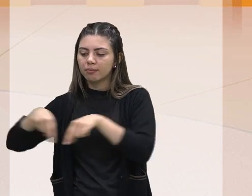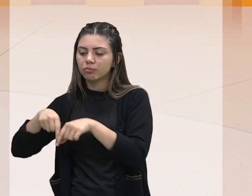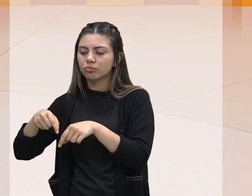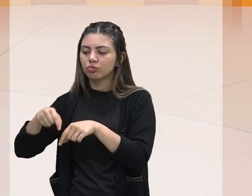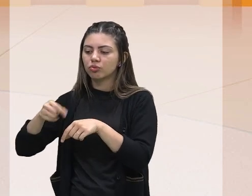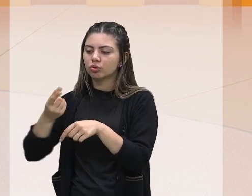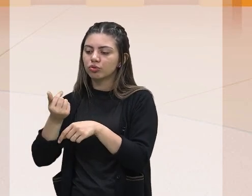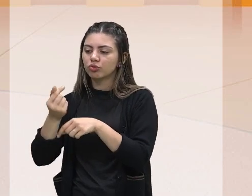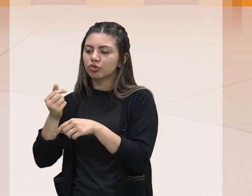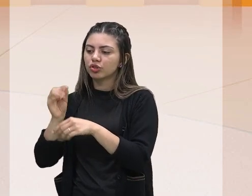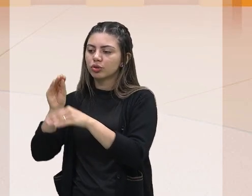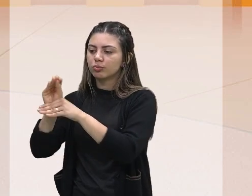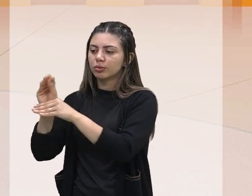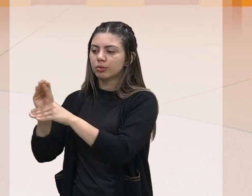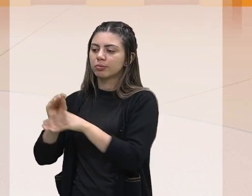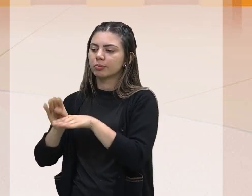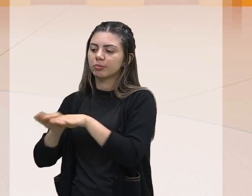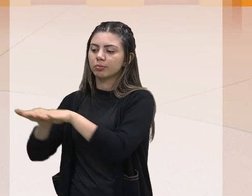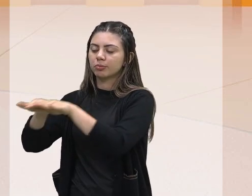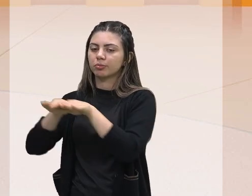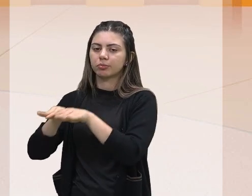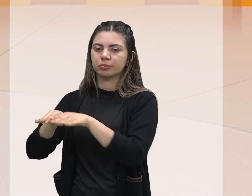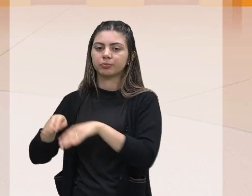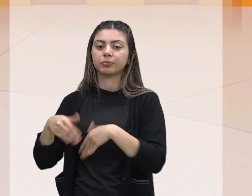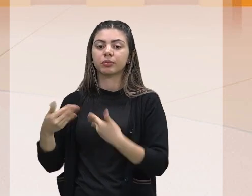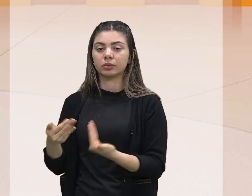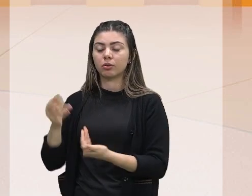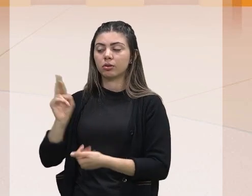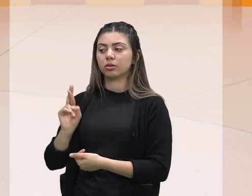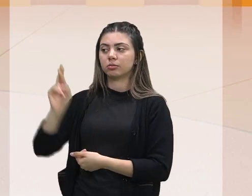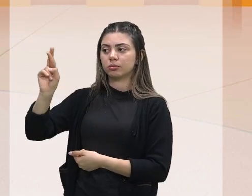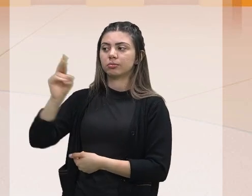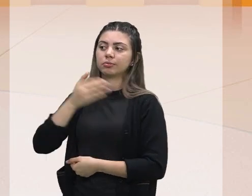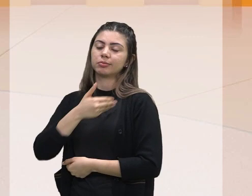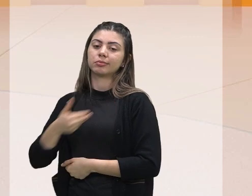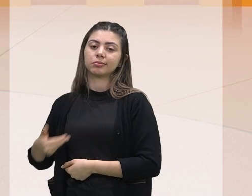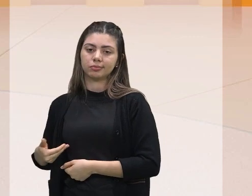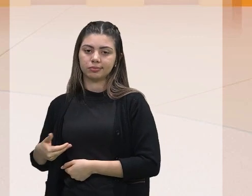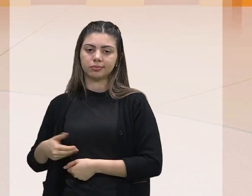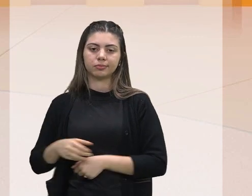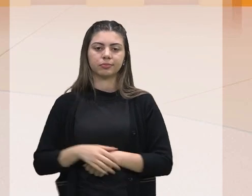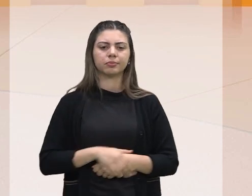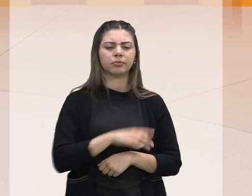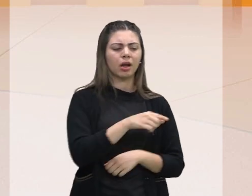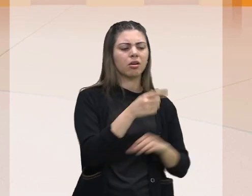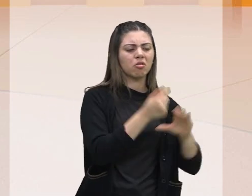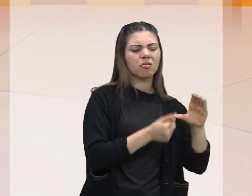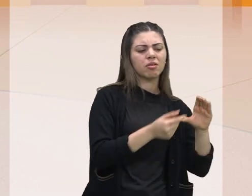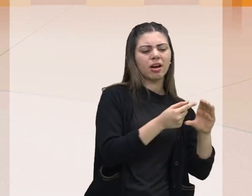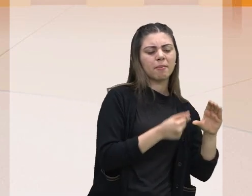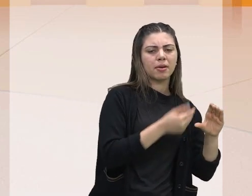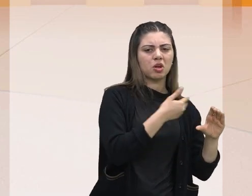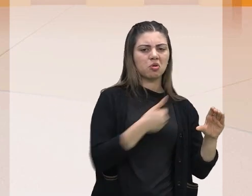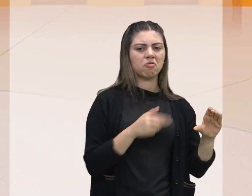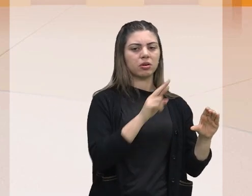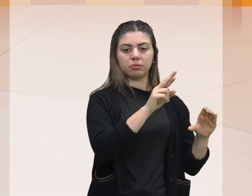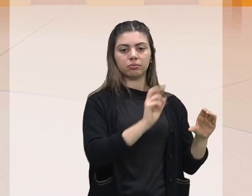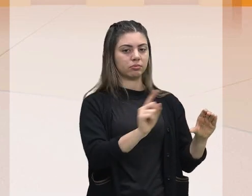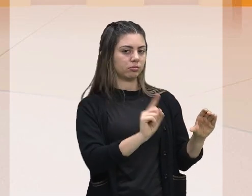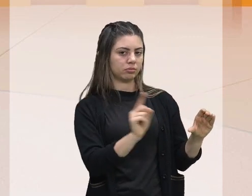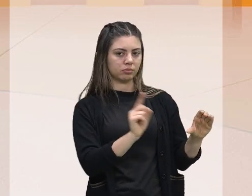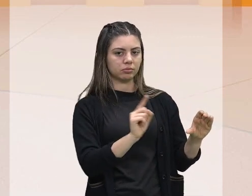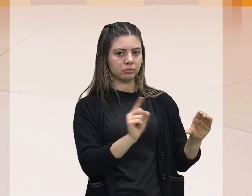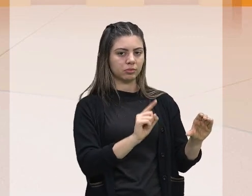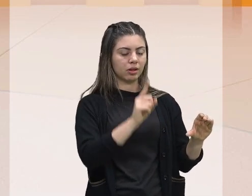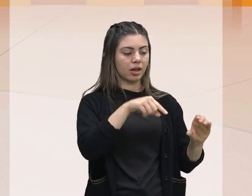né? Então, quem controla é o Estado. O capitalismo ele não quer esse controle do Estado, ele quer o controle